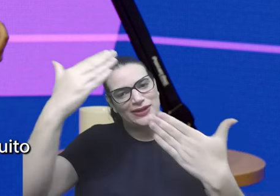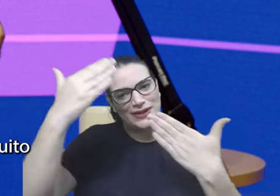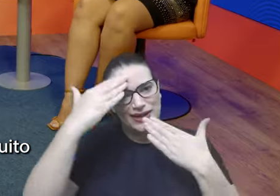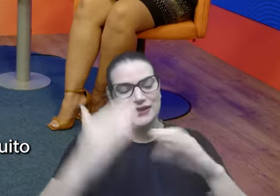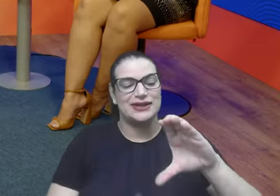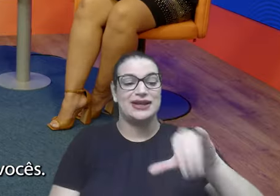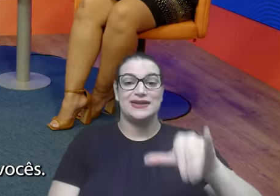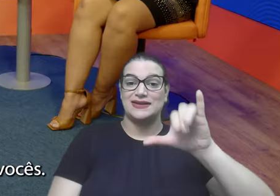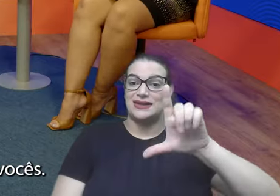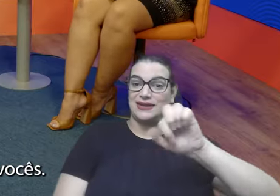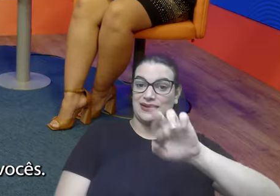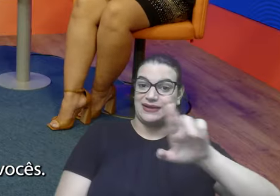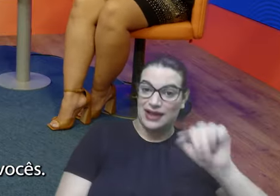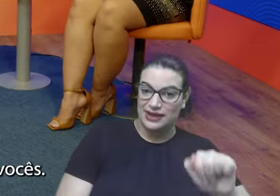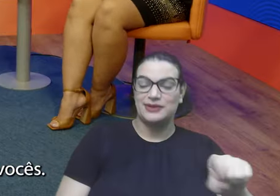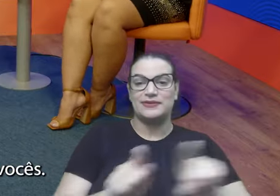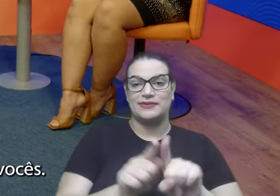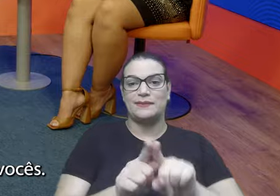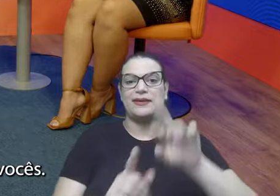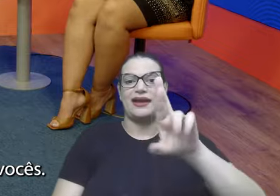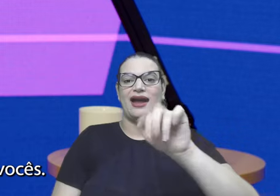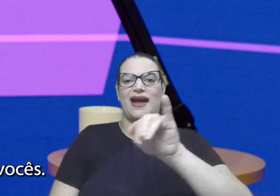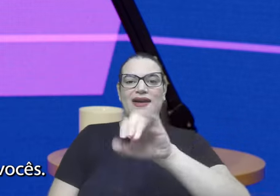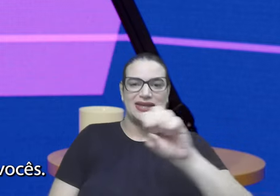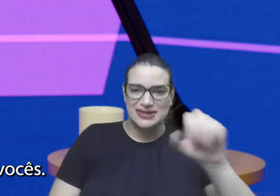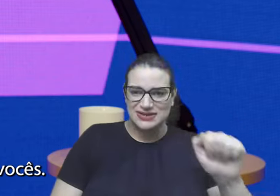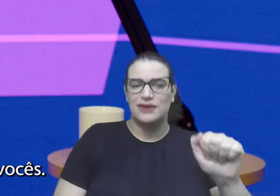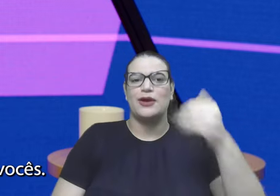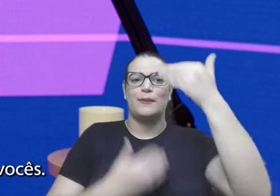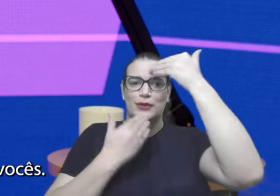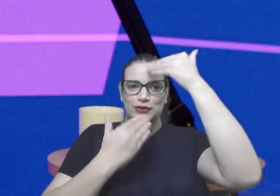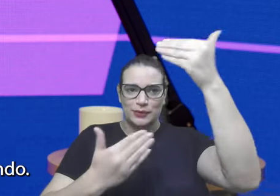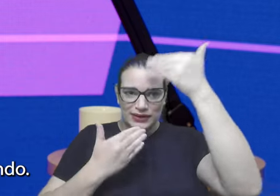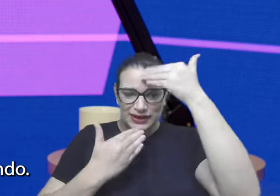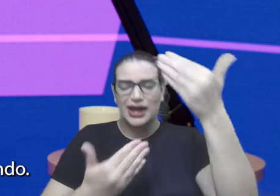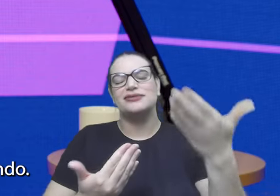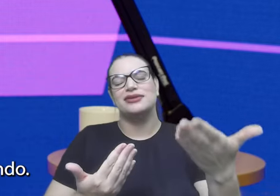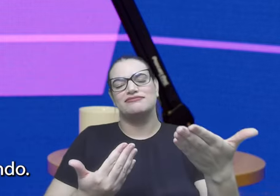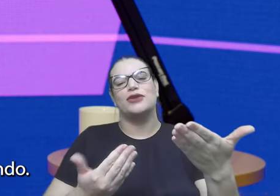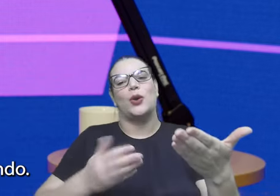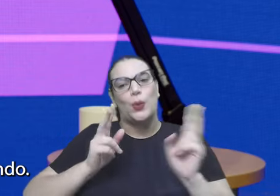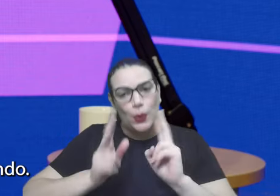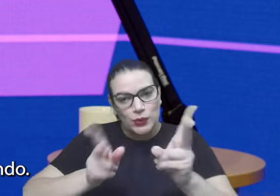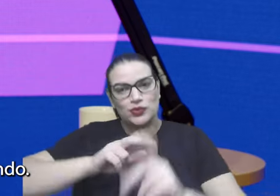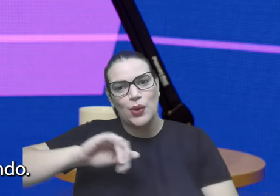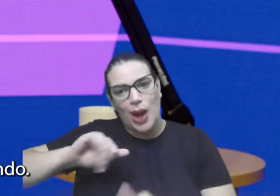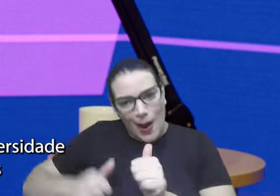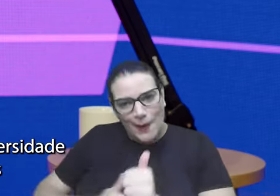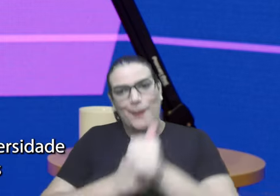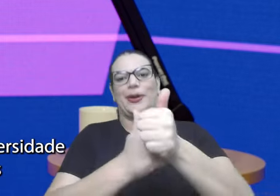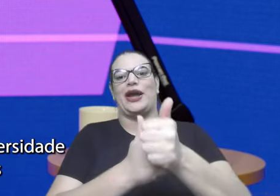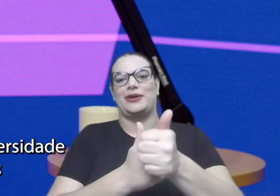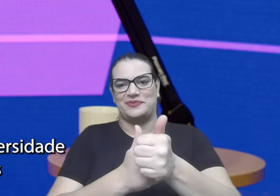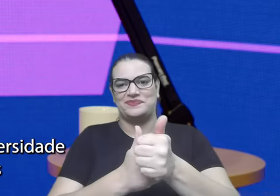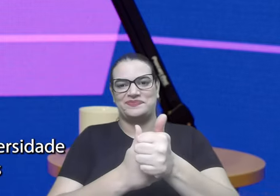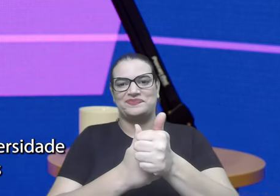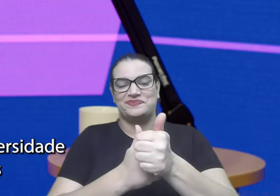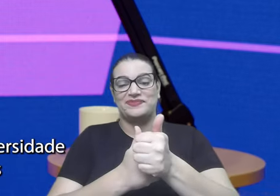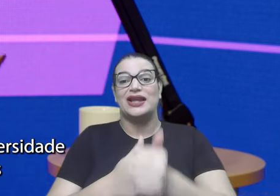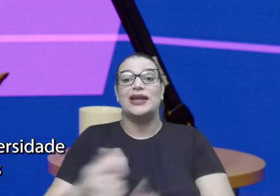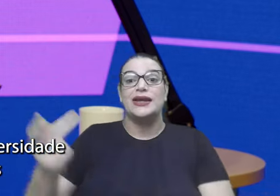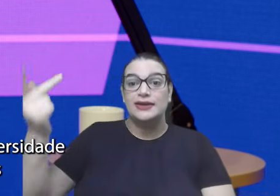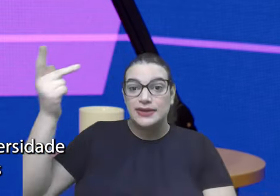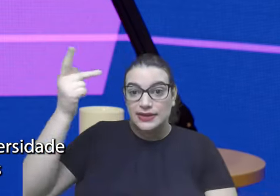silara da Raísa e agradecer a participação de vocês contin continuem nos acompanhando o sebrai São Paulo tem